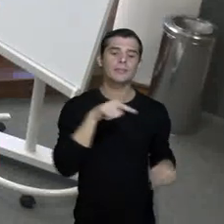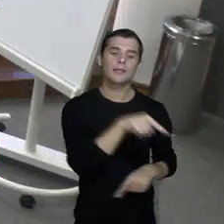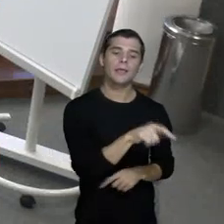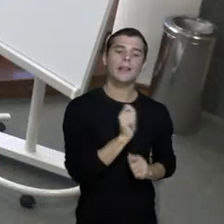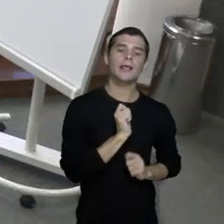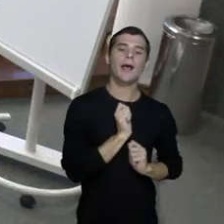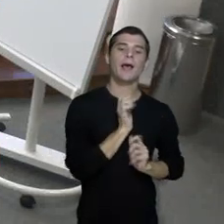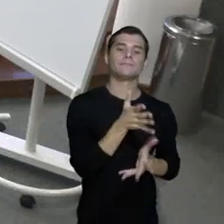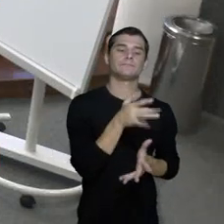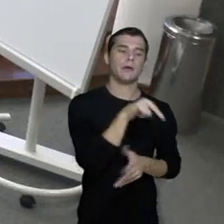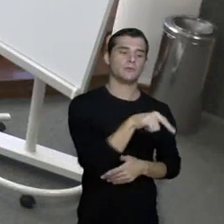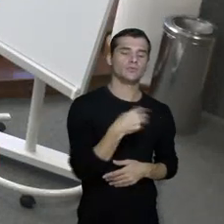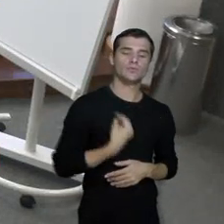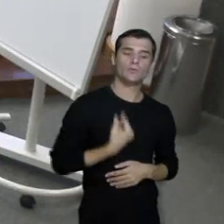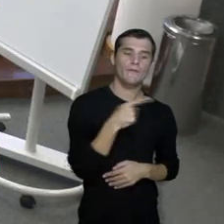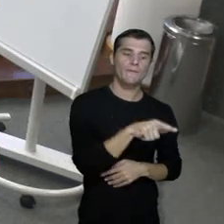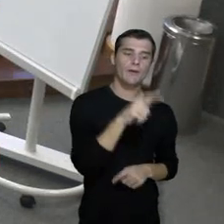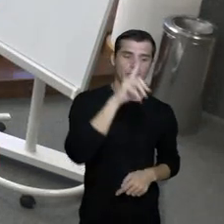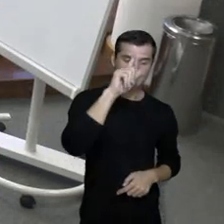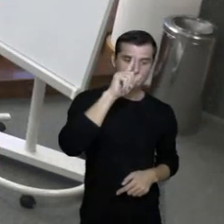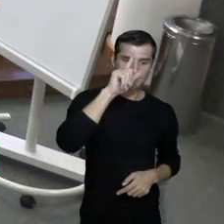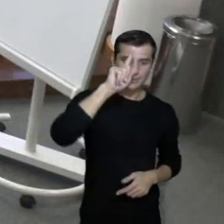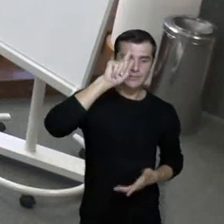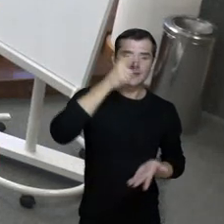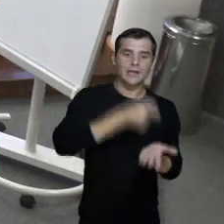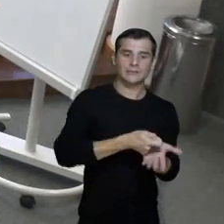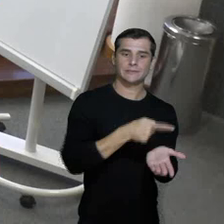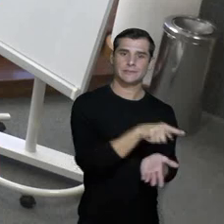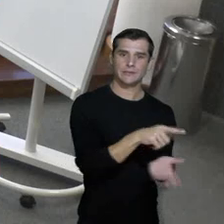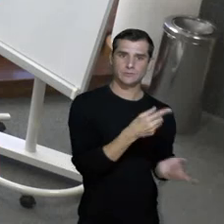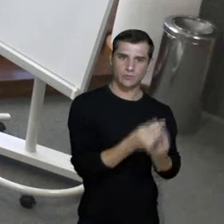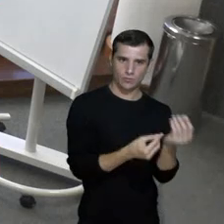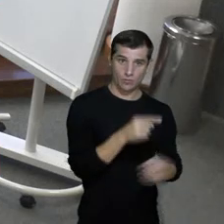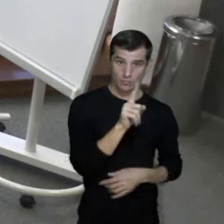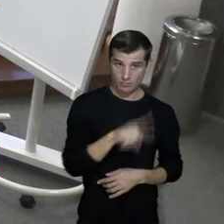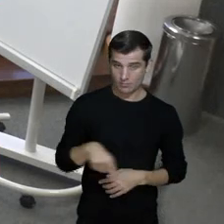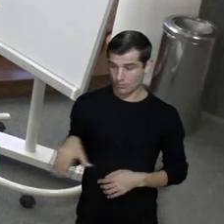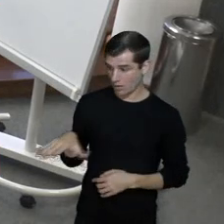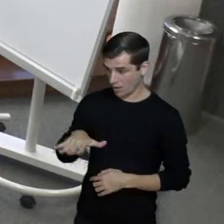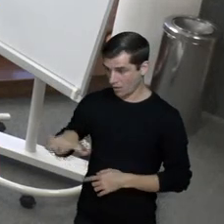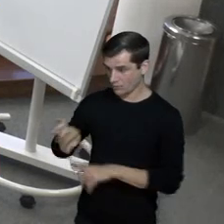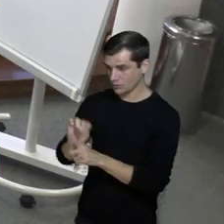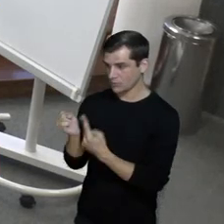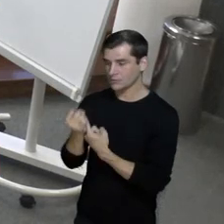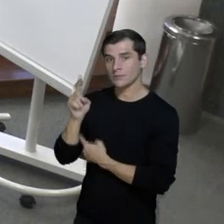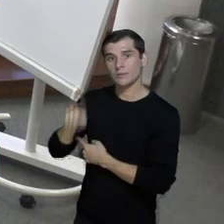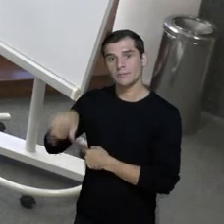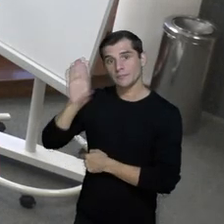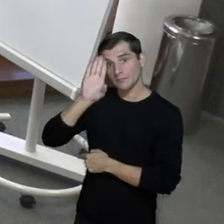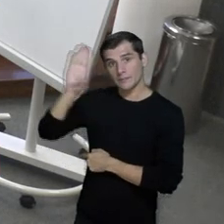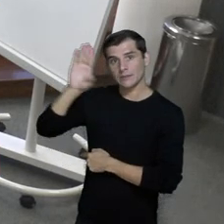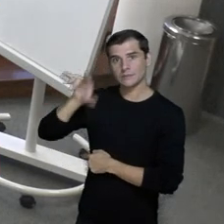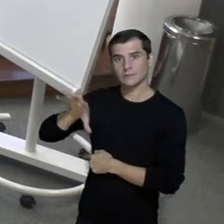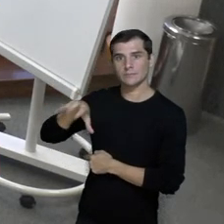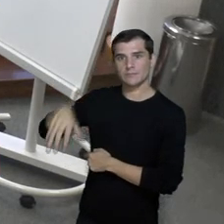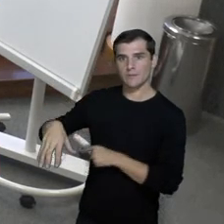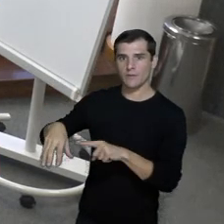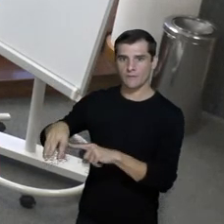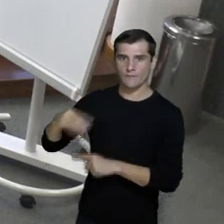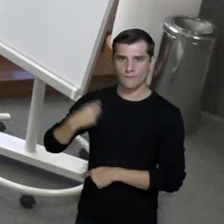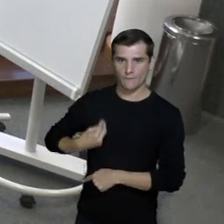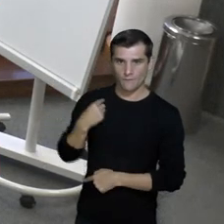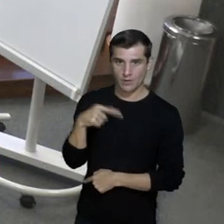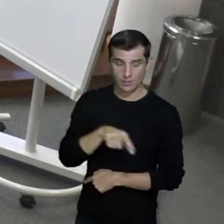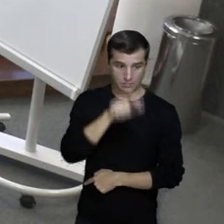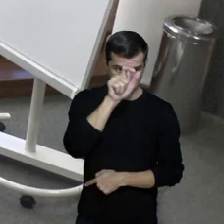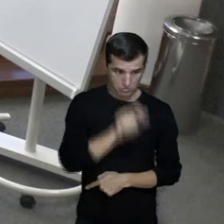sujeito fazer dessa forma o meio social é o principal mediador de aprendizado o indivíduo é moldado pela